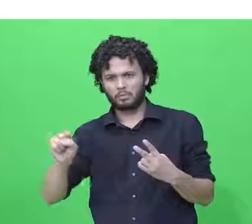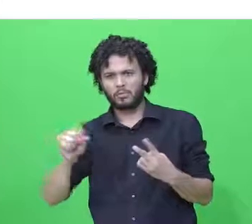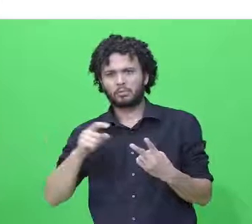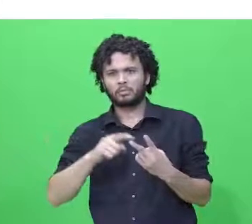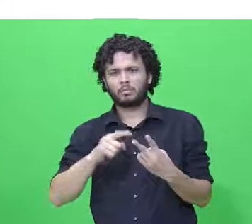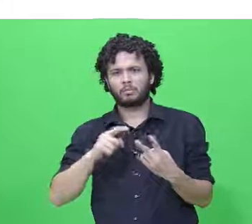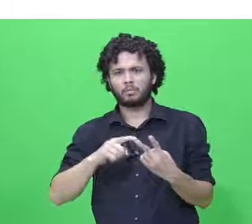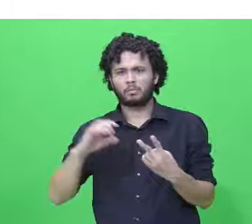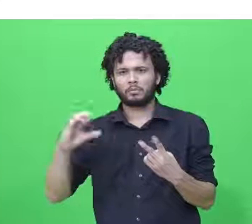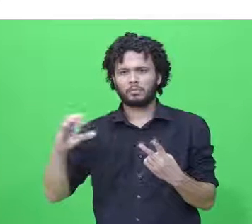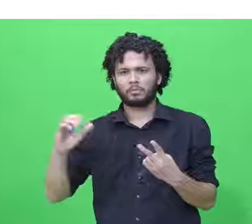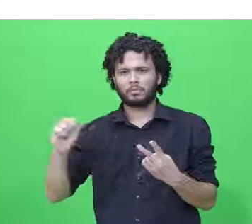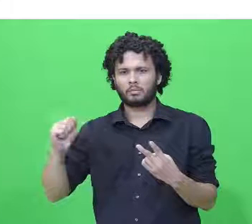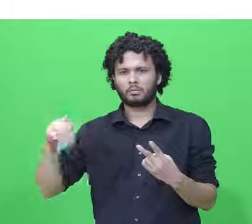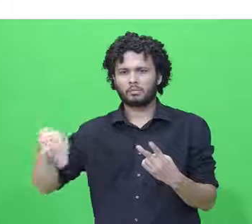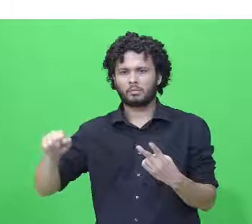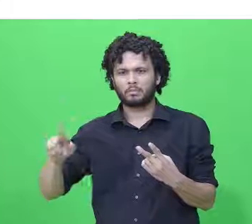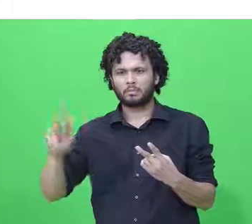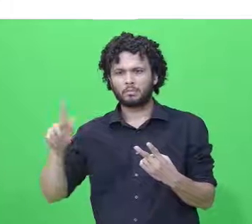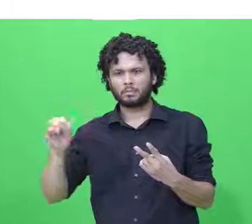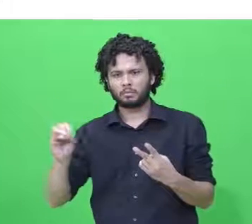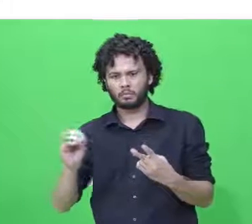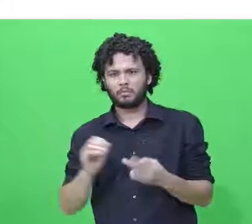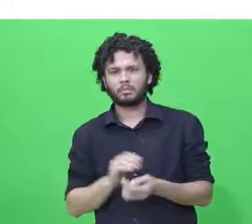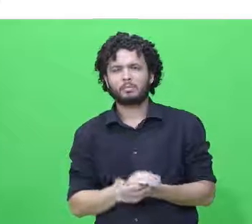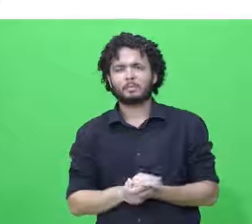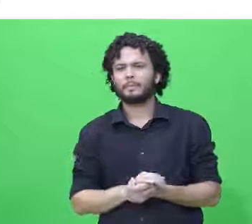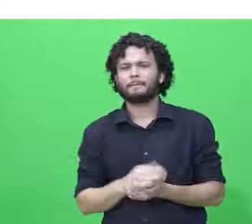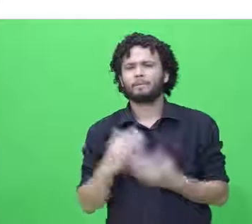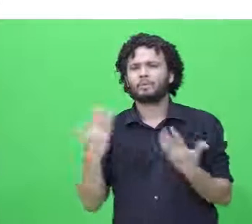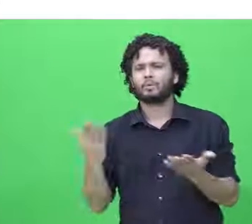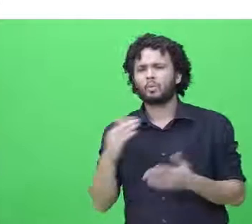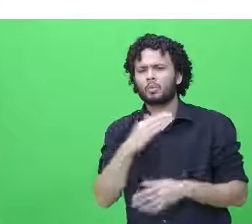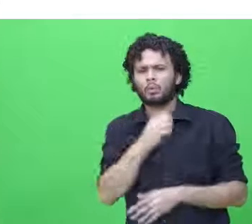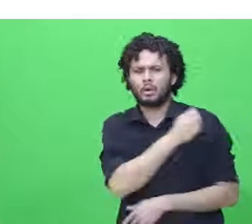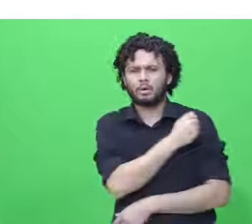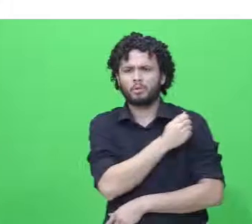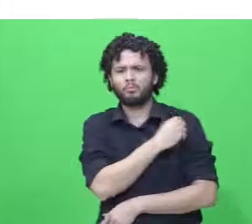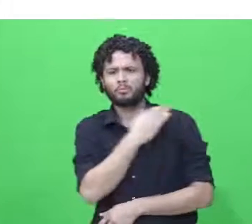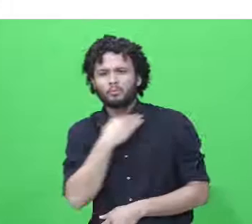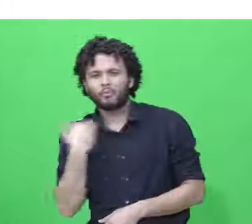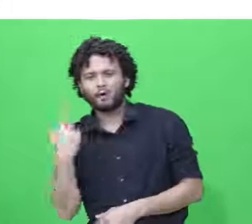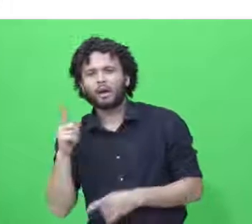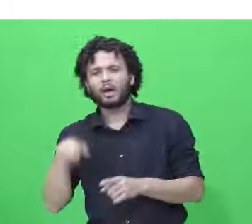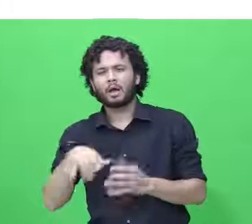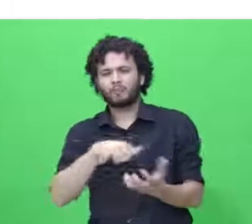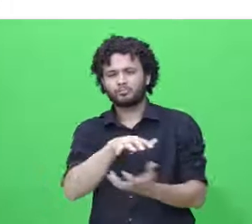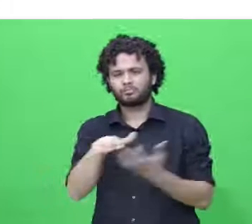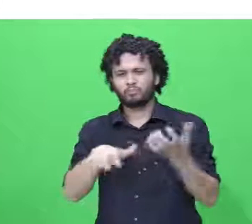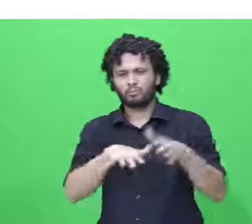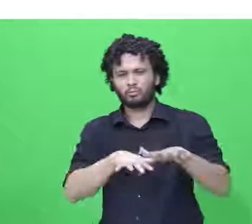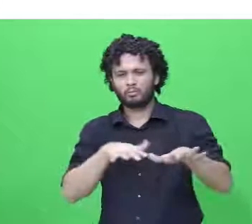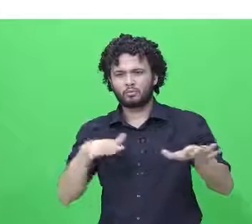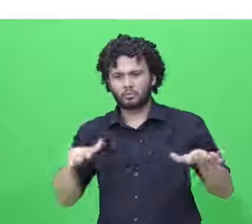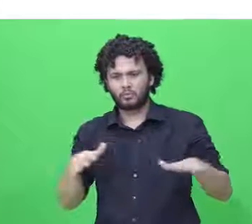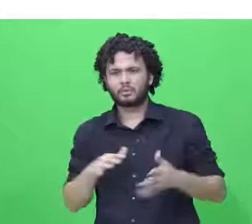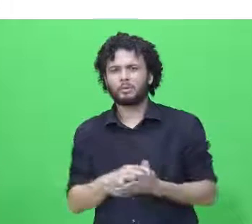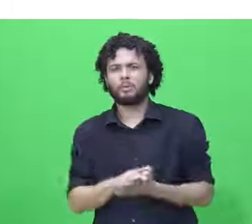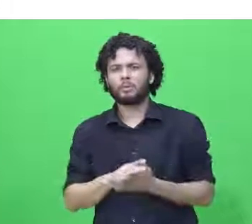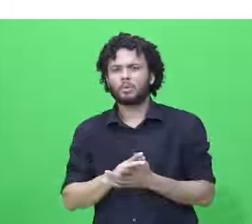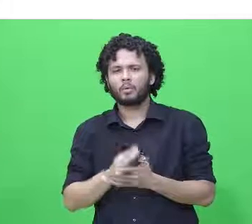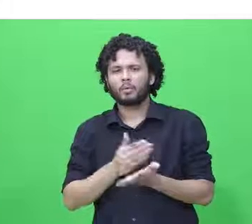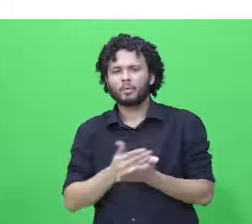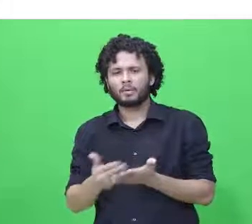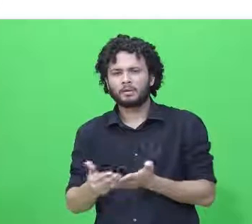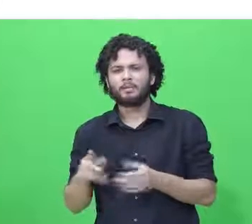conhecido então como essa sigla, MMDC, que vai ser exatamente o movimento que vai começar, né, e vai, na verdade, acabar então